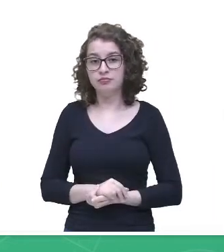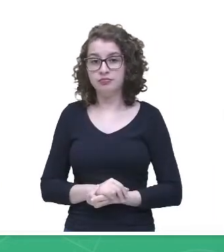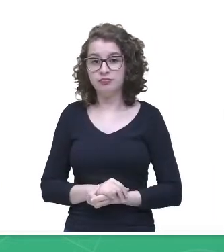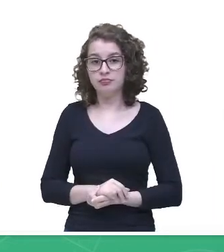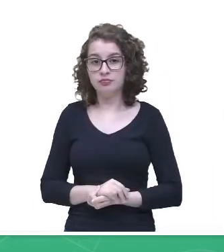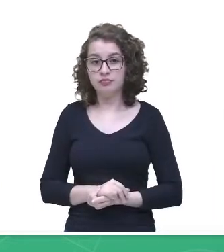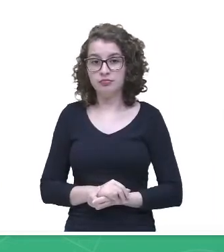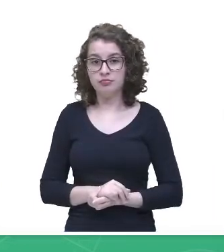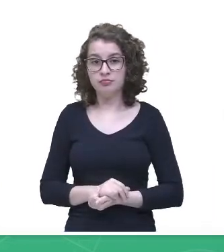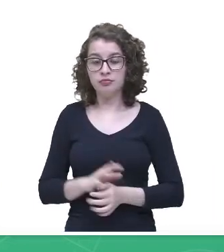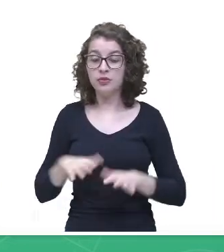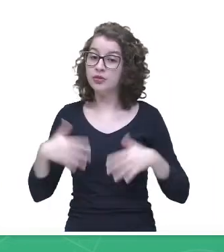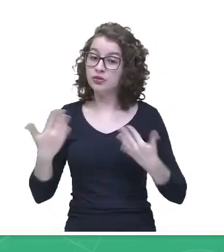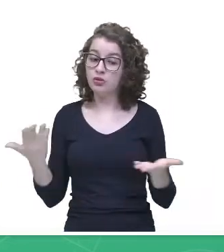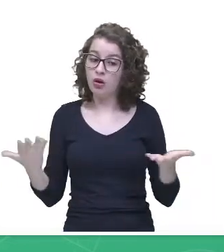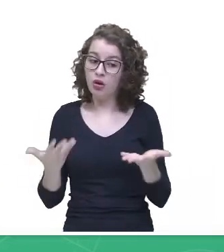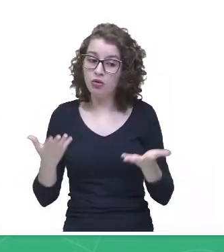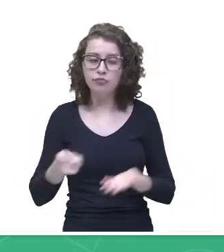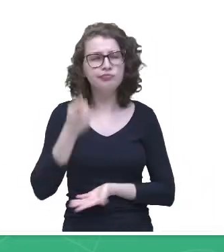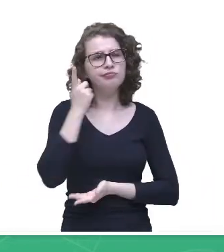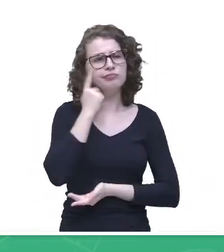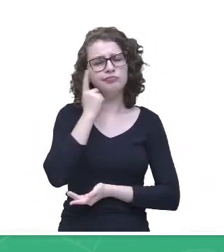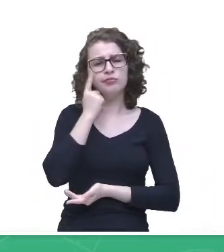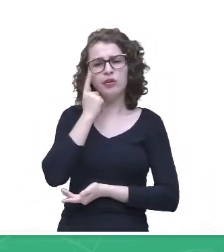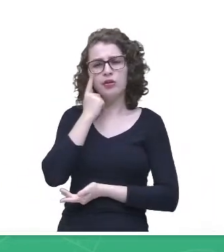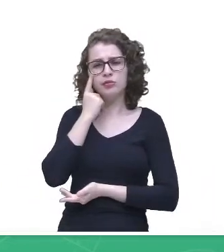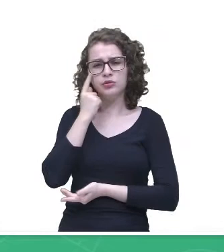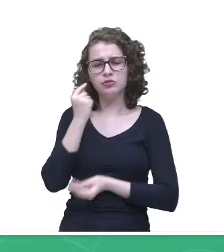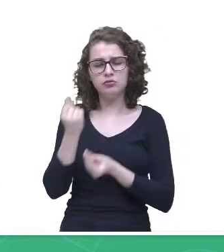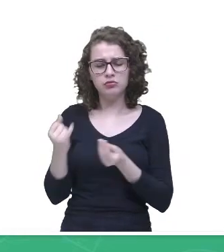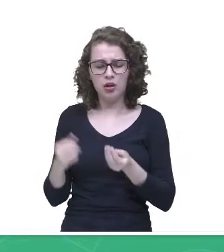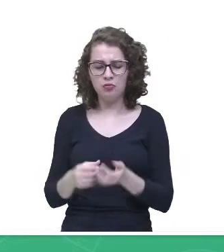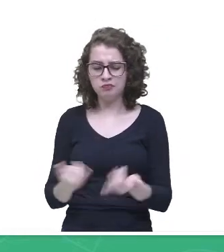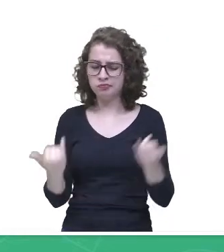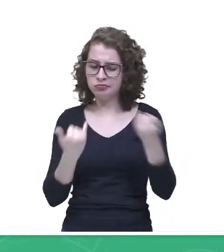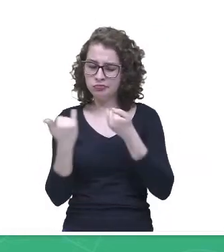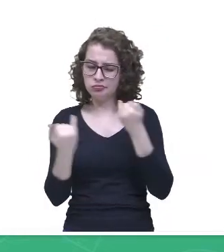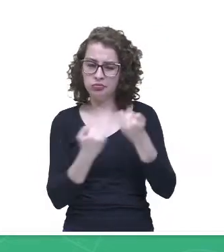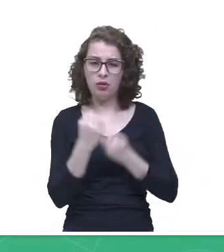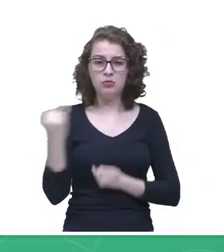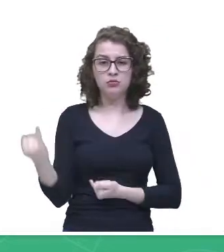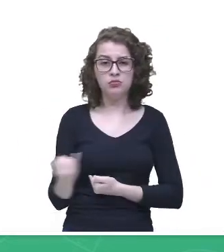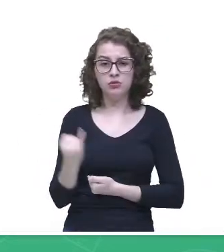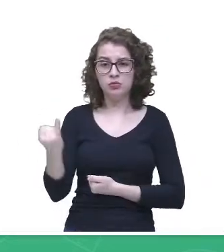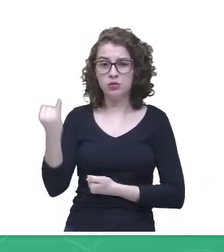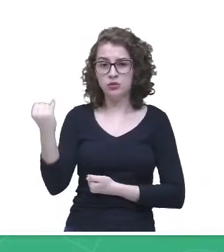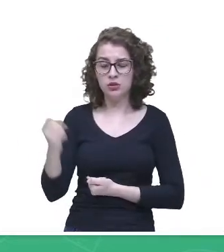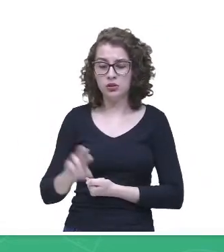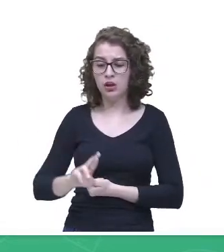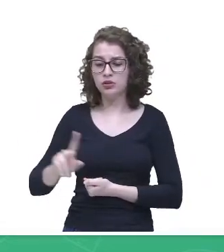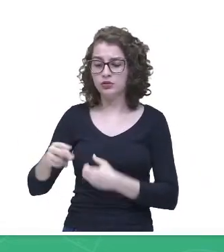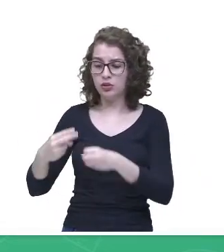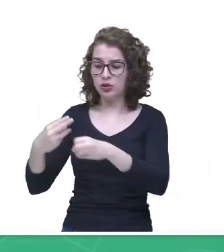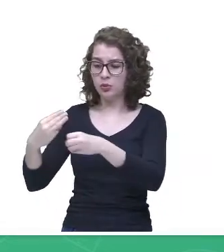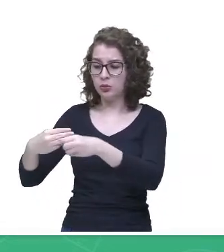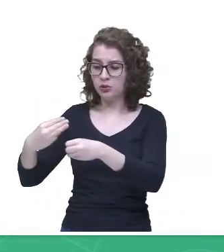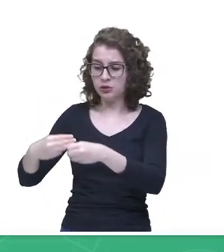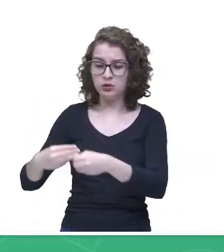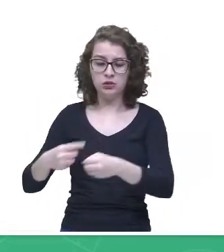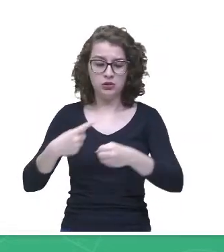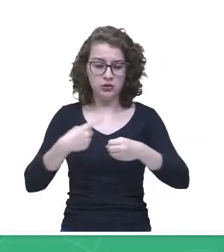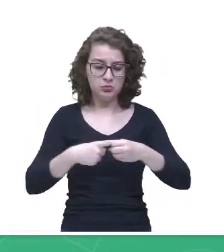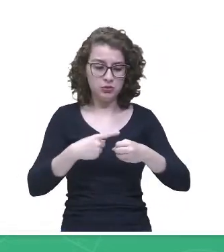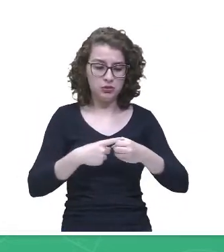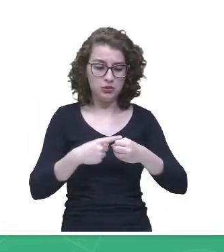vai verificar informações muito importantes sobre a diferença de municípios e cidades e os